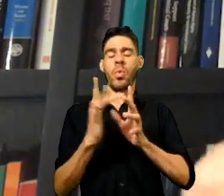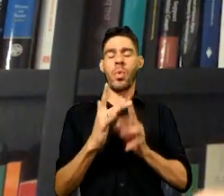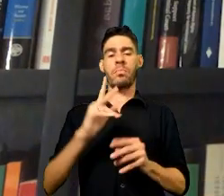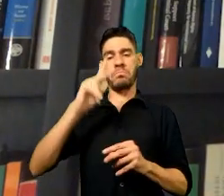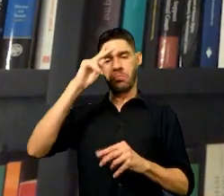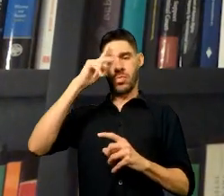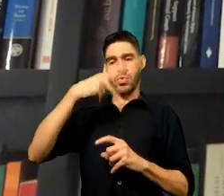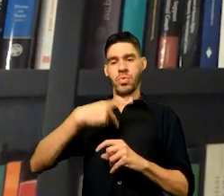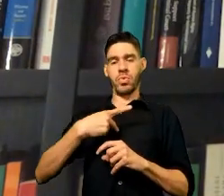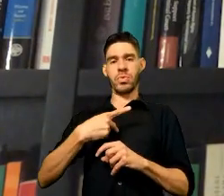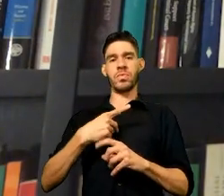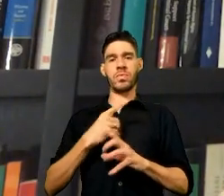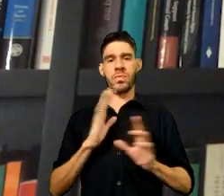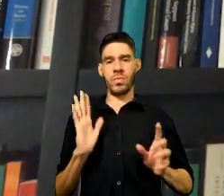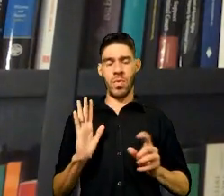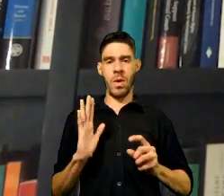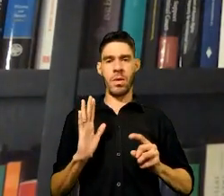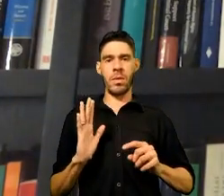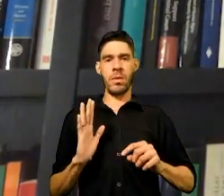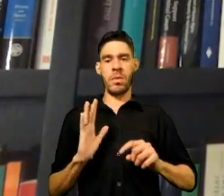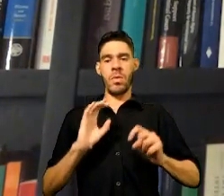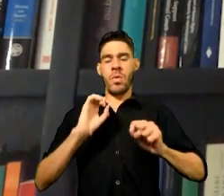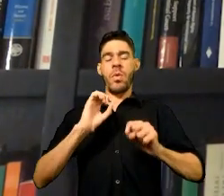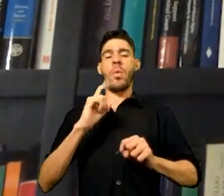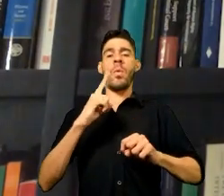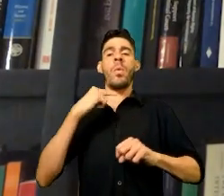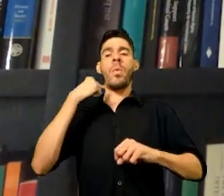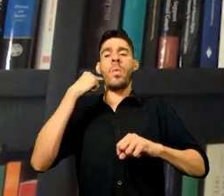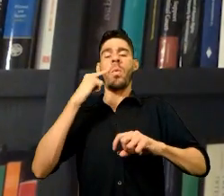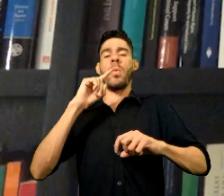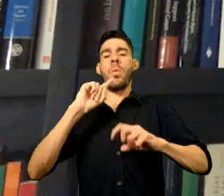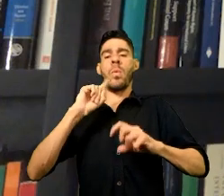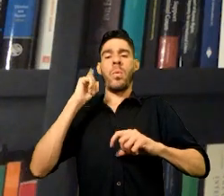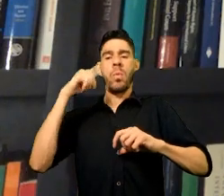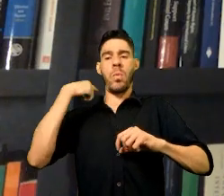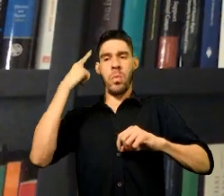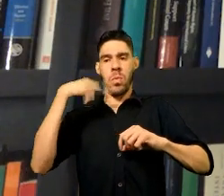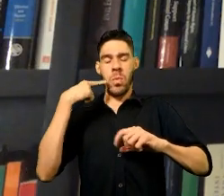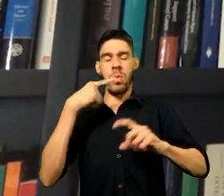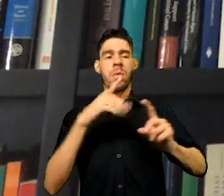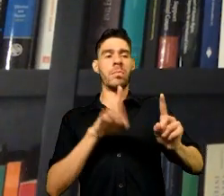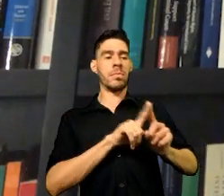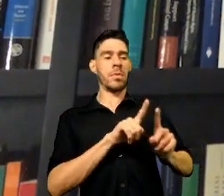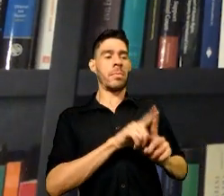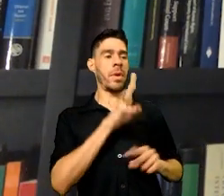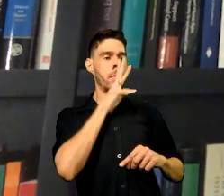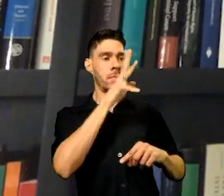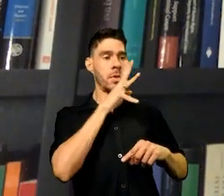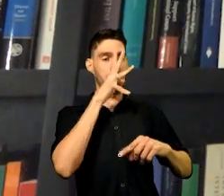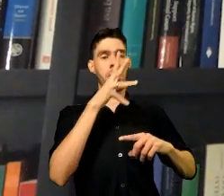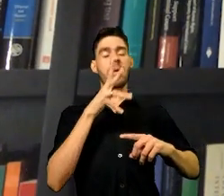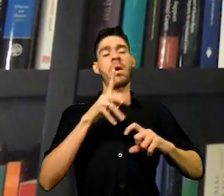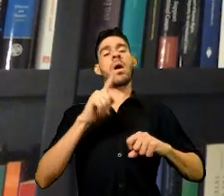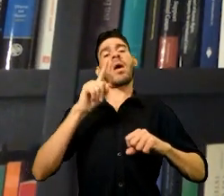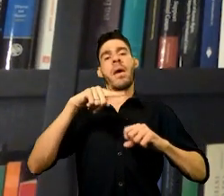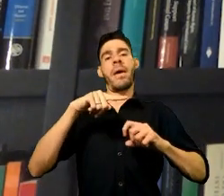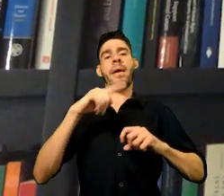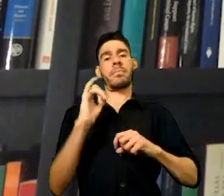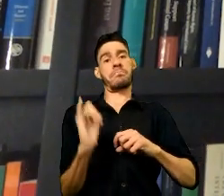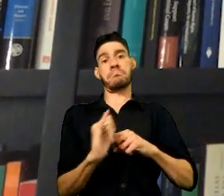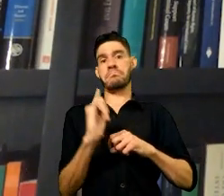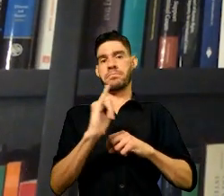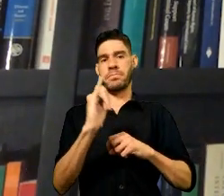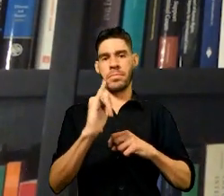este contato reservado entre o defensor e o acusado. Isto é